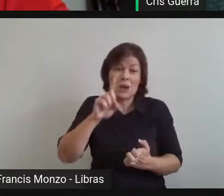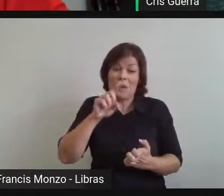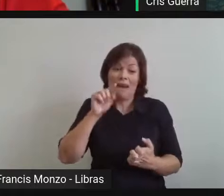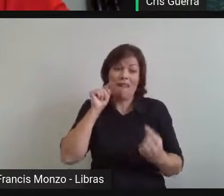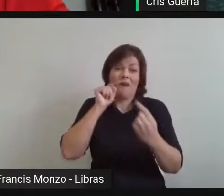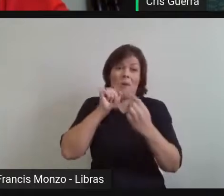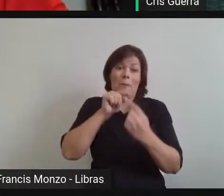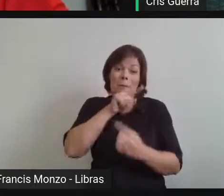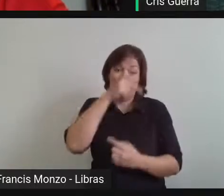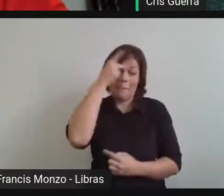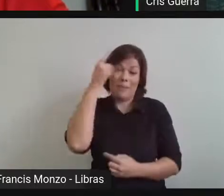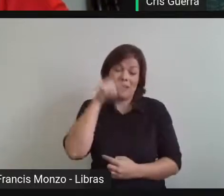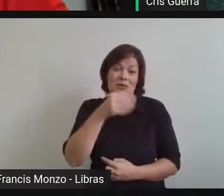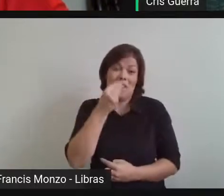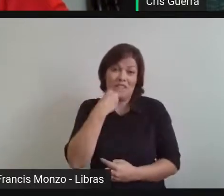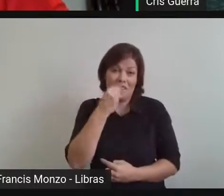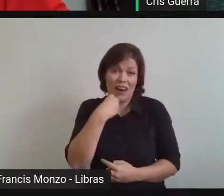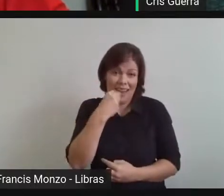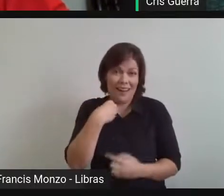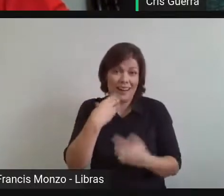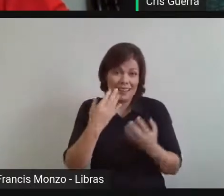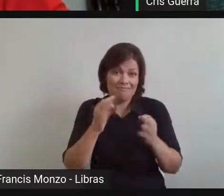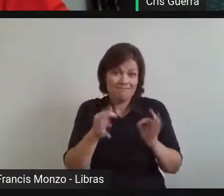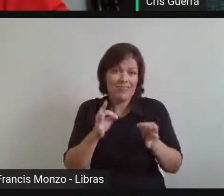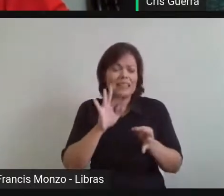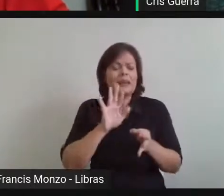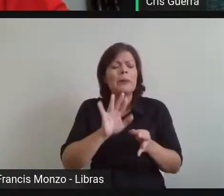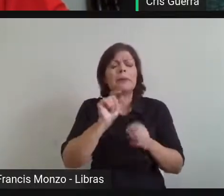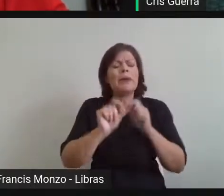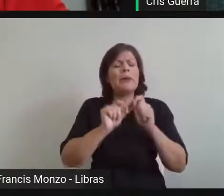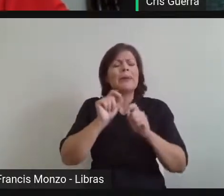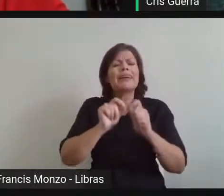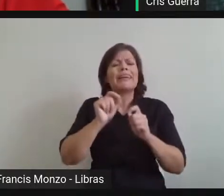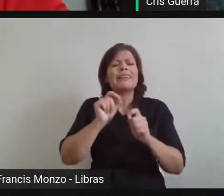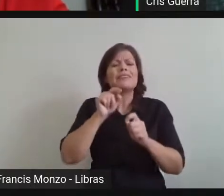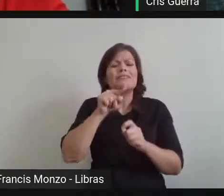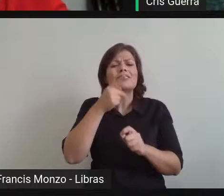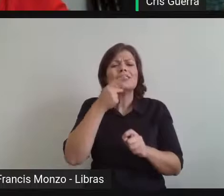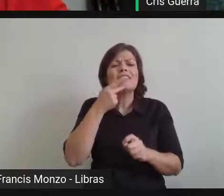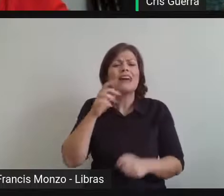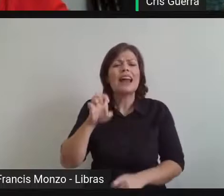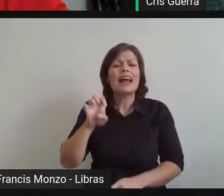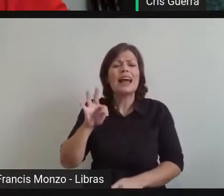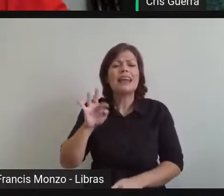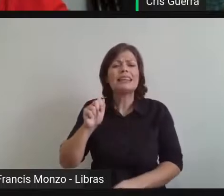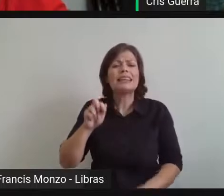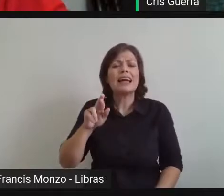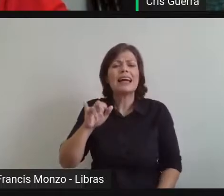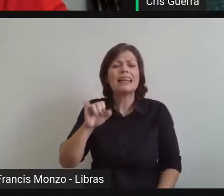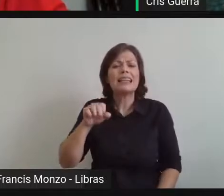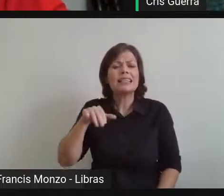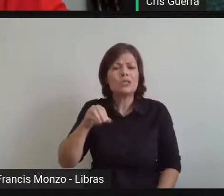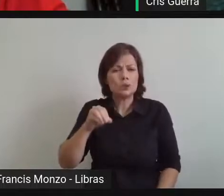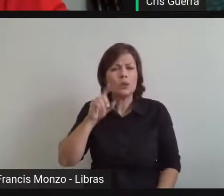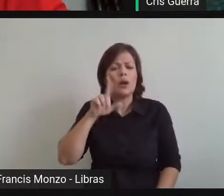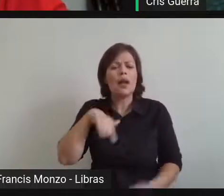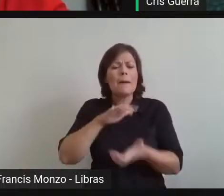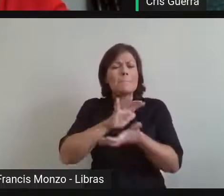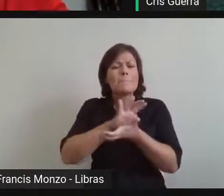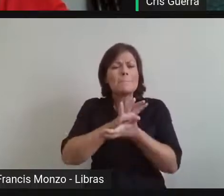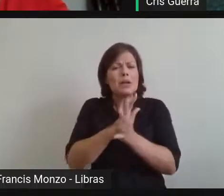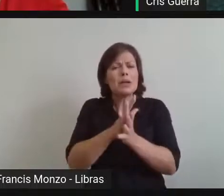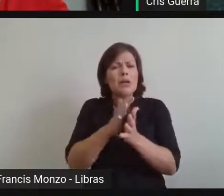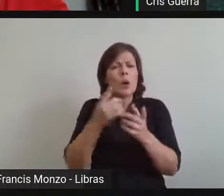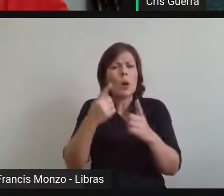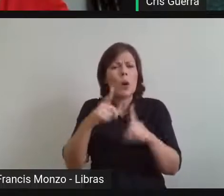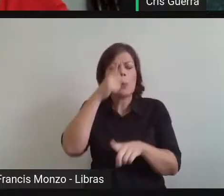mesma coisa, que é o preconceito baseado na idade. Sempre ele teve muito presente na nossa história, mas